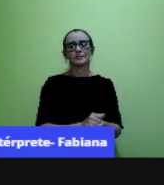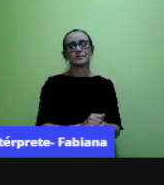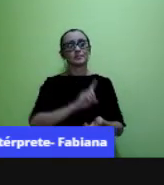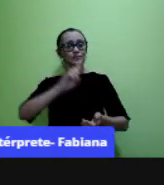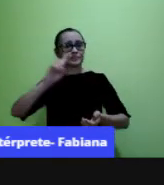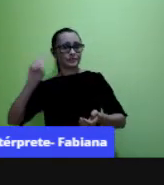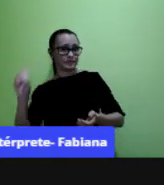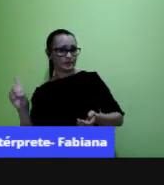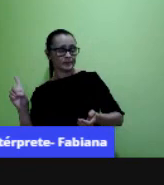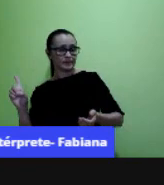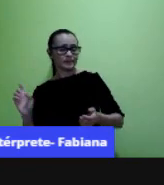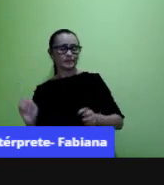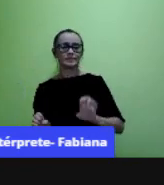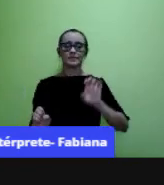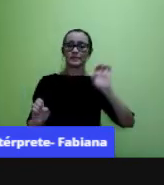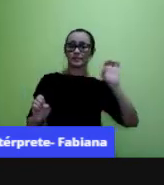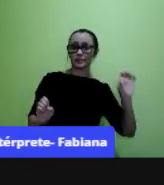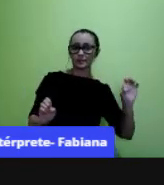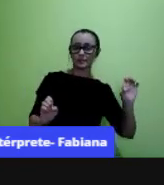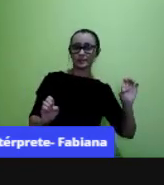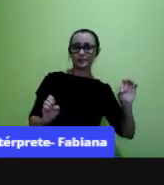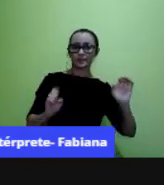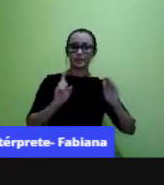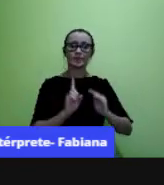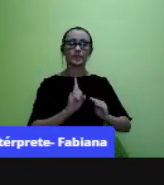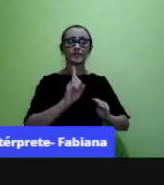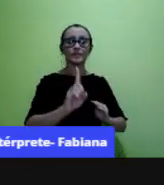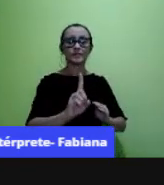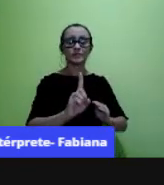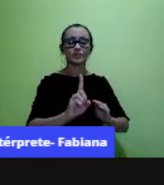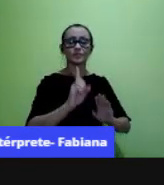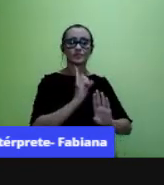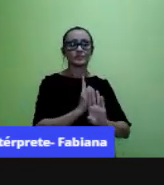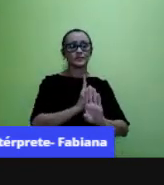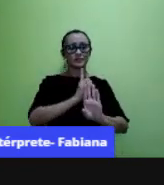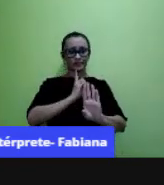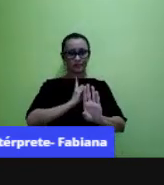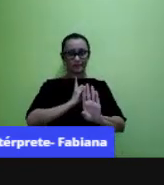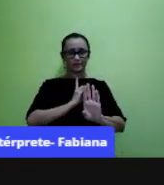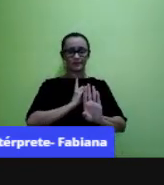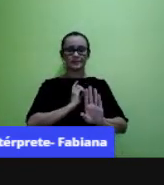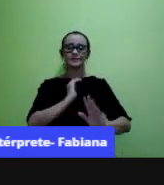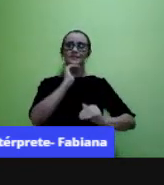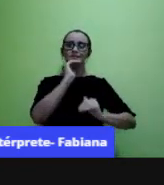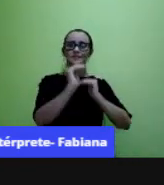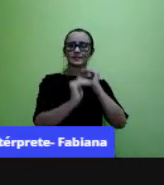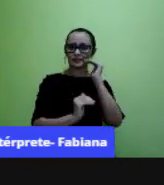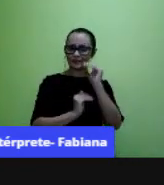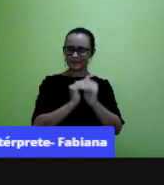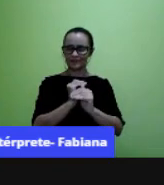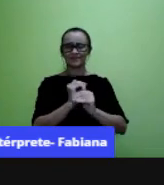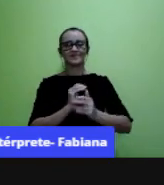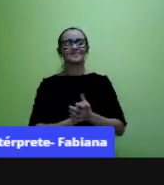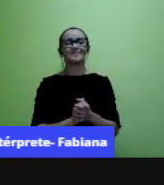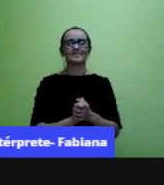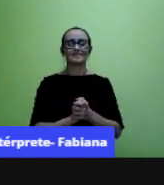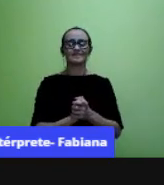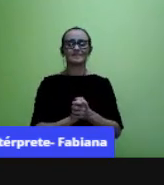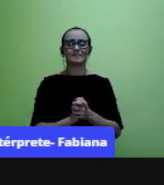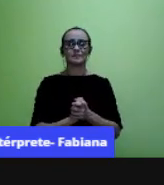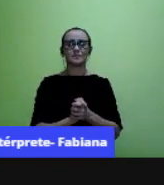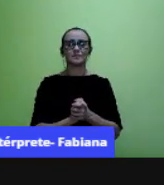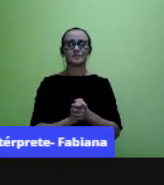direita, esquerda, frente, trás, e vamos aumentando, né? Agora o próximo slide.